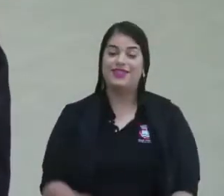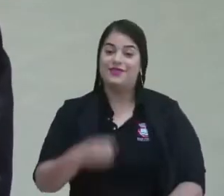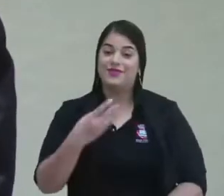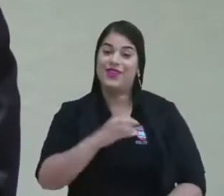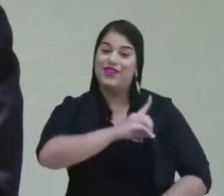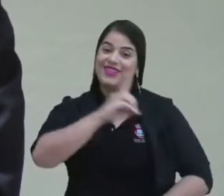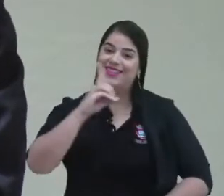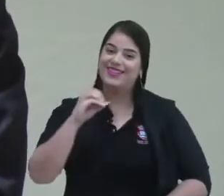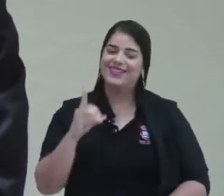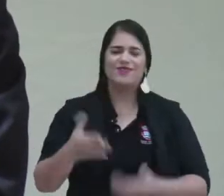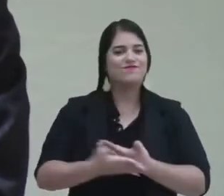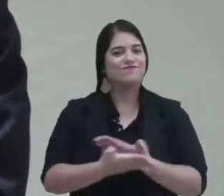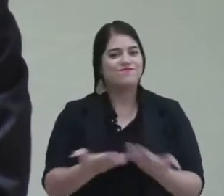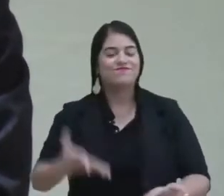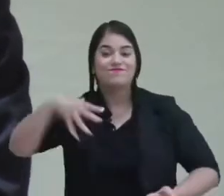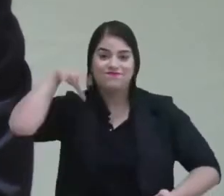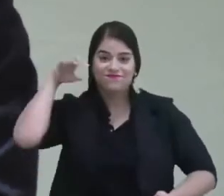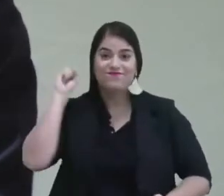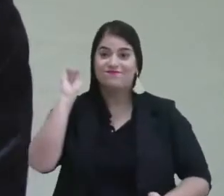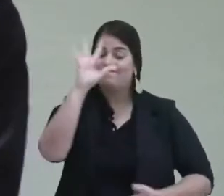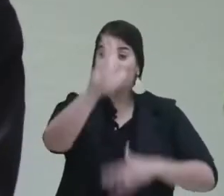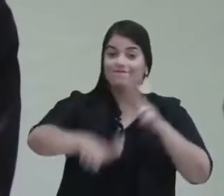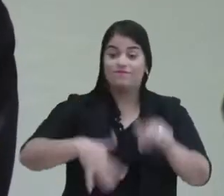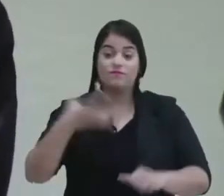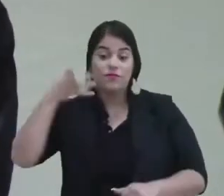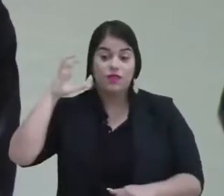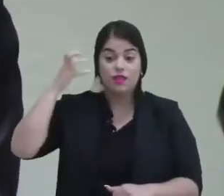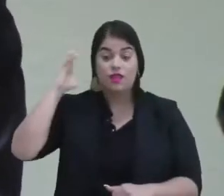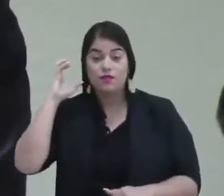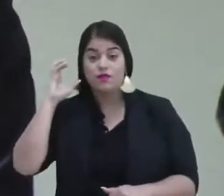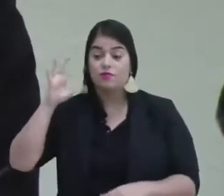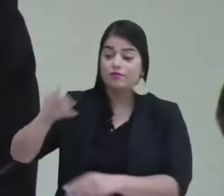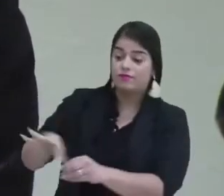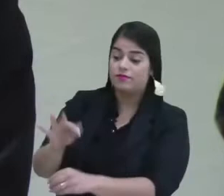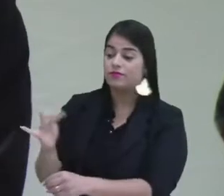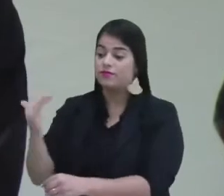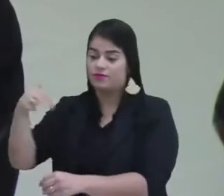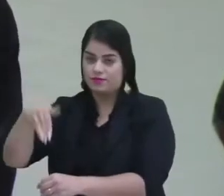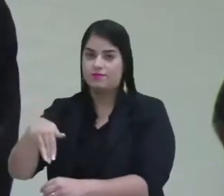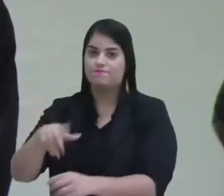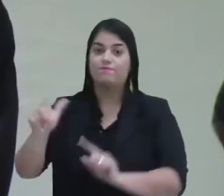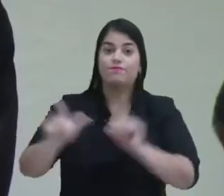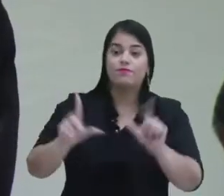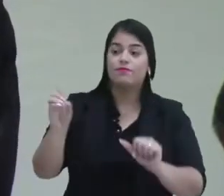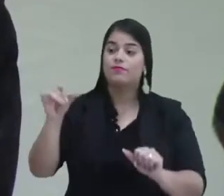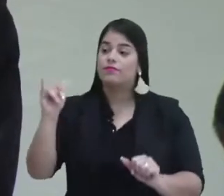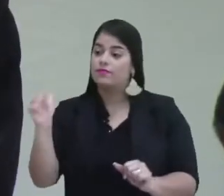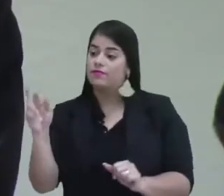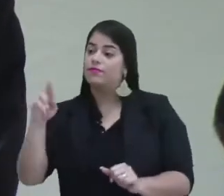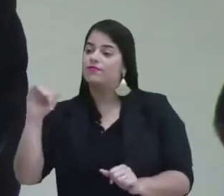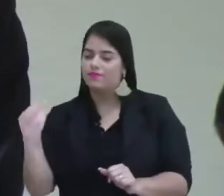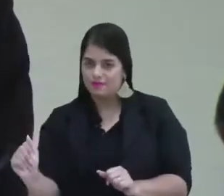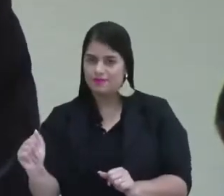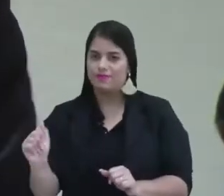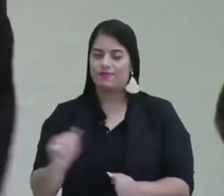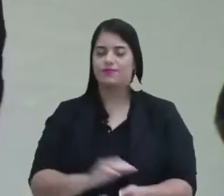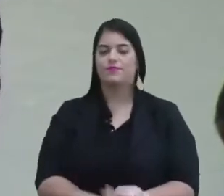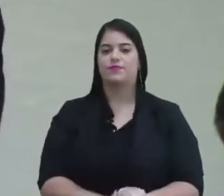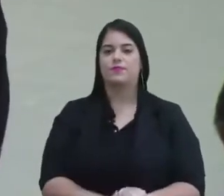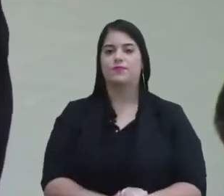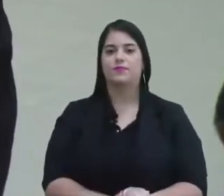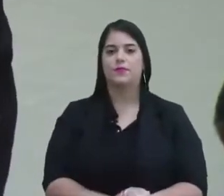Bom dia a todos os ouvintes pela São Bento FM, Espírito Santo FM, TV Diário, Jardim do Agreste,